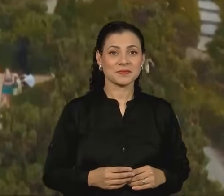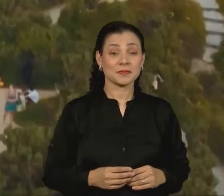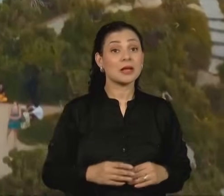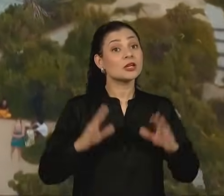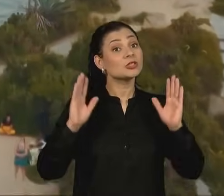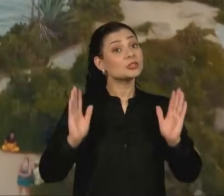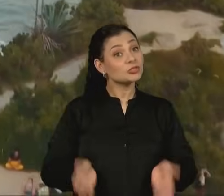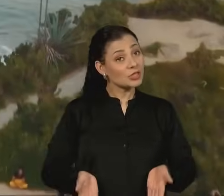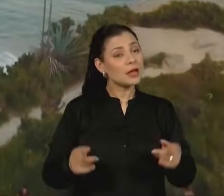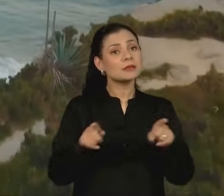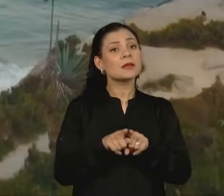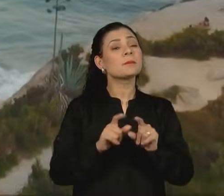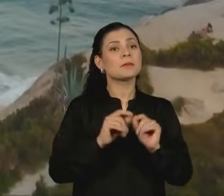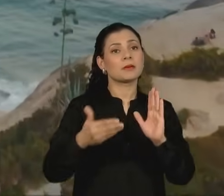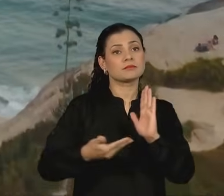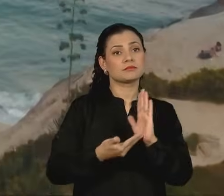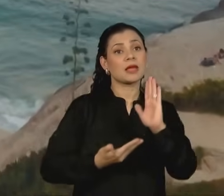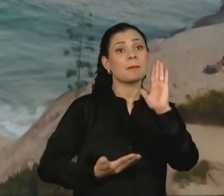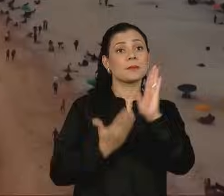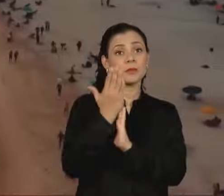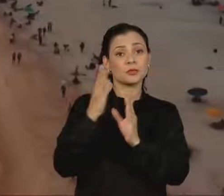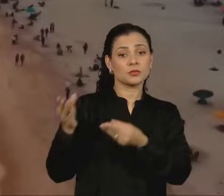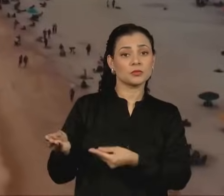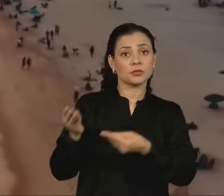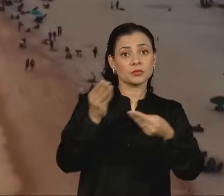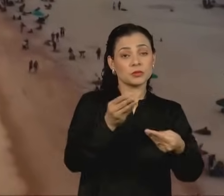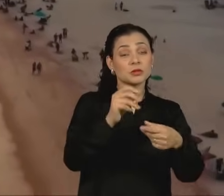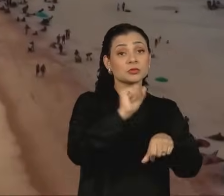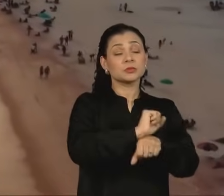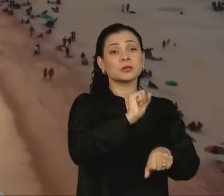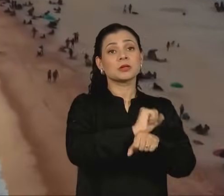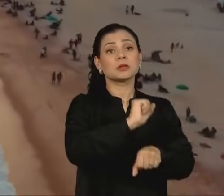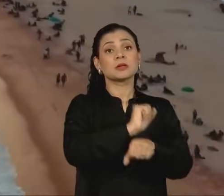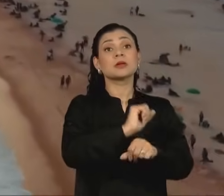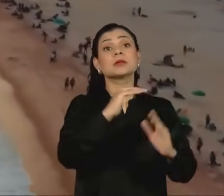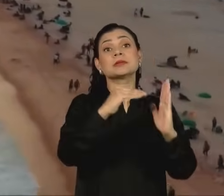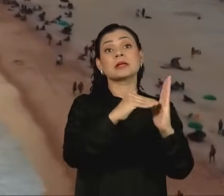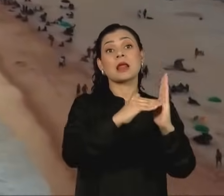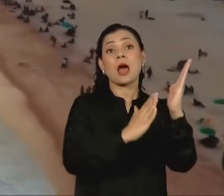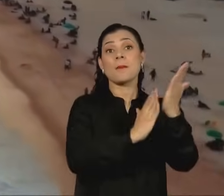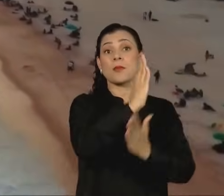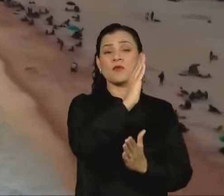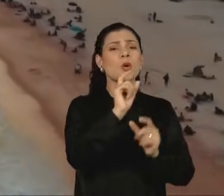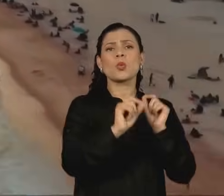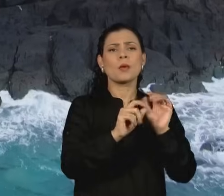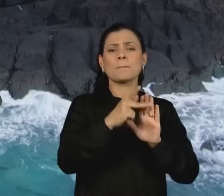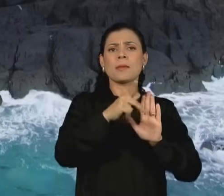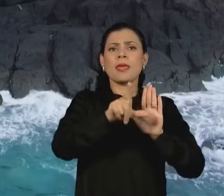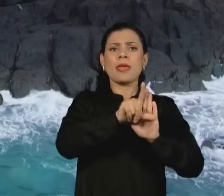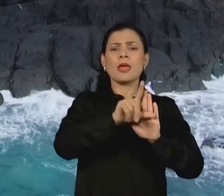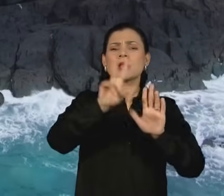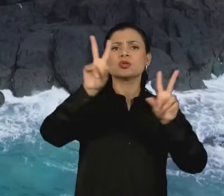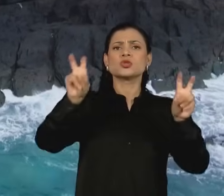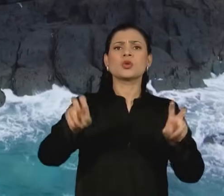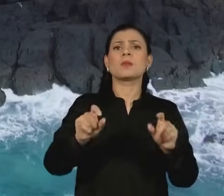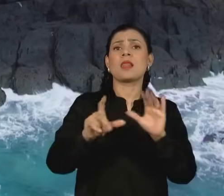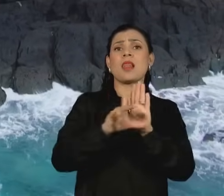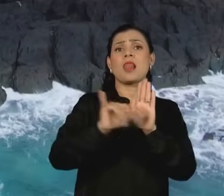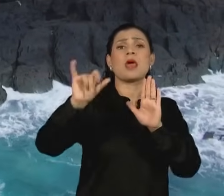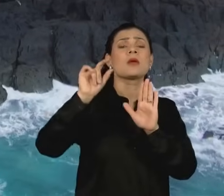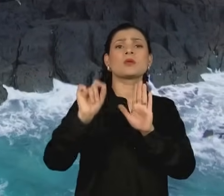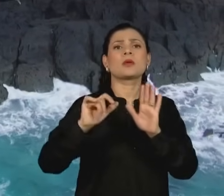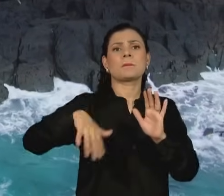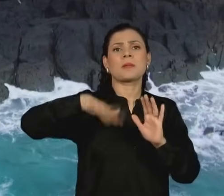Depois de passar na Câmara dos Deputados, agora depende da aprovação do Senado, projeto que cria a lei inédita de